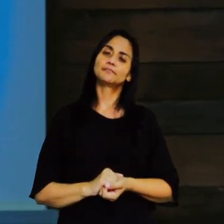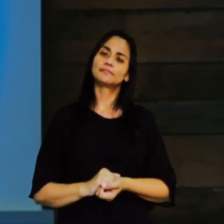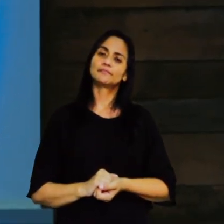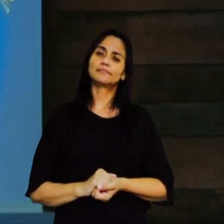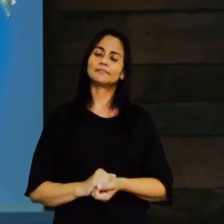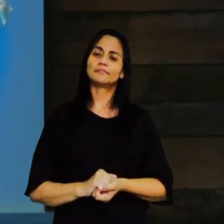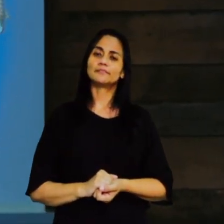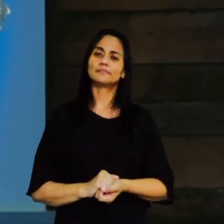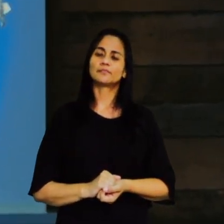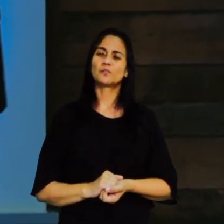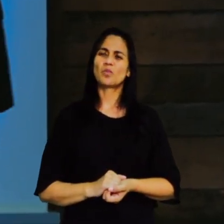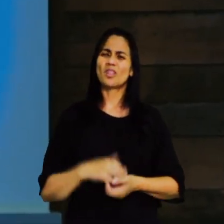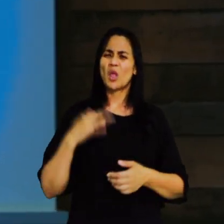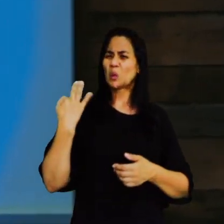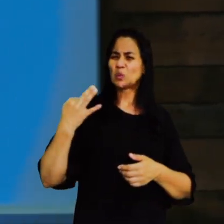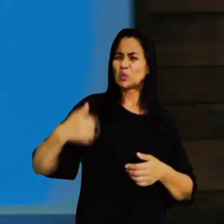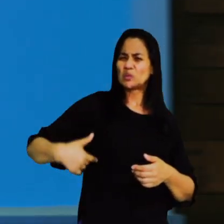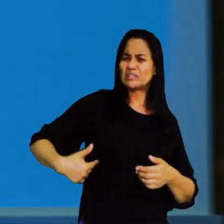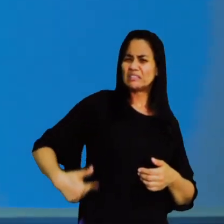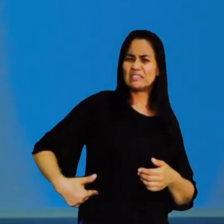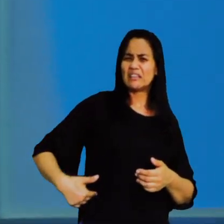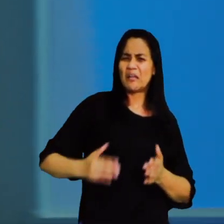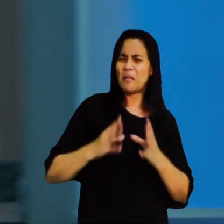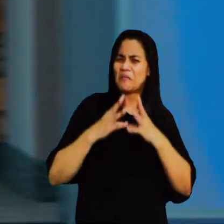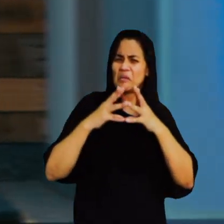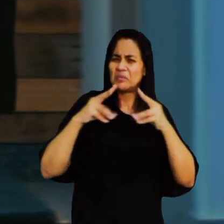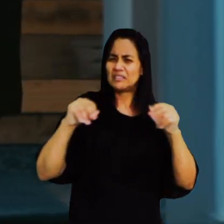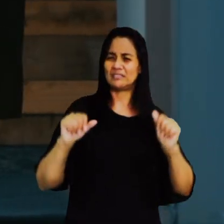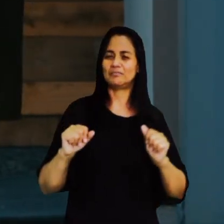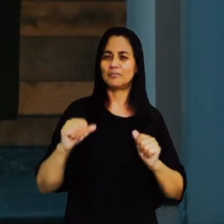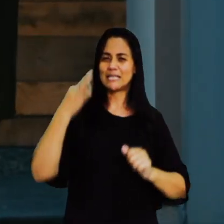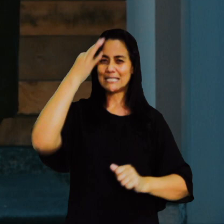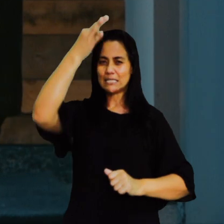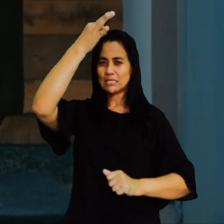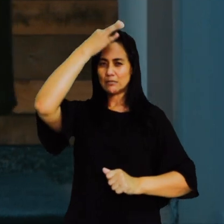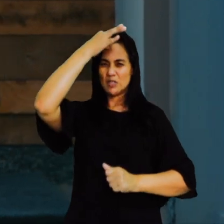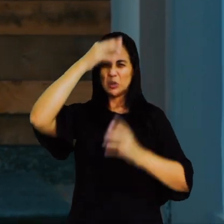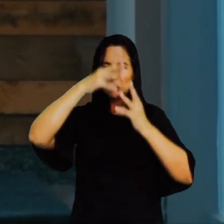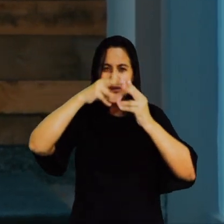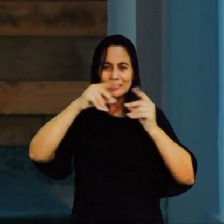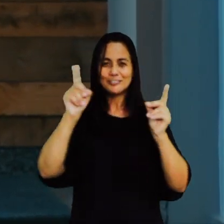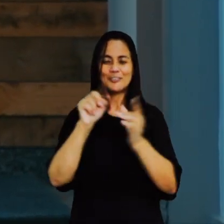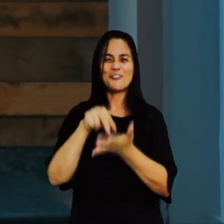Essa dorzinha é móvel. O espírito é imóvel. A graça é imóvel.